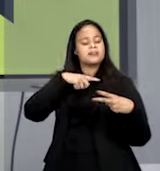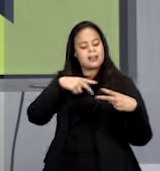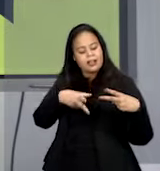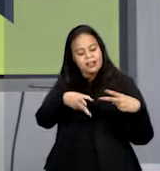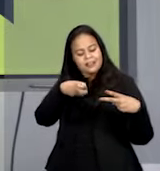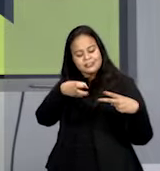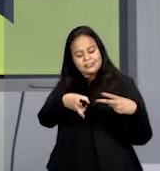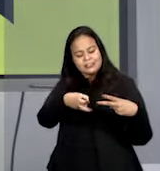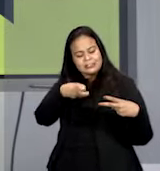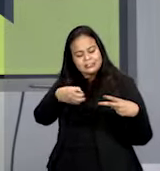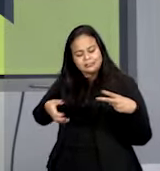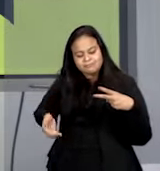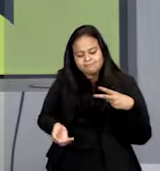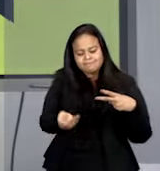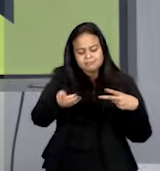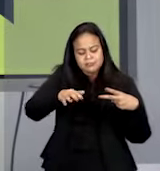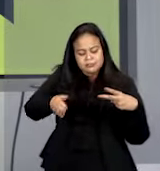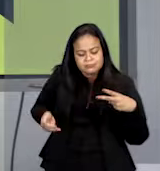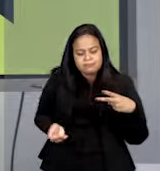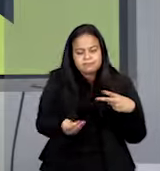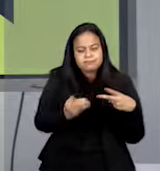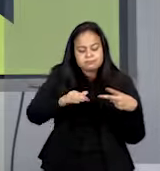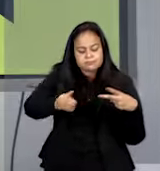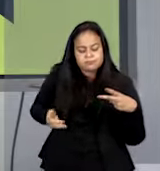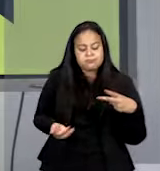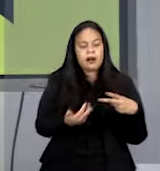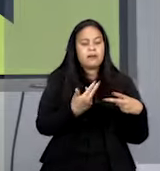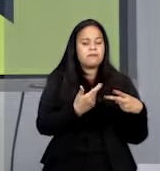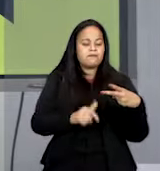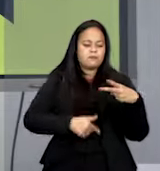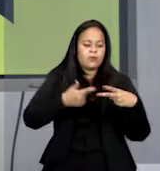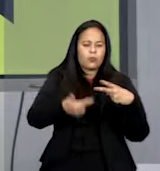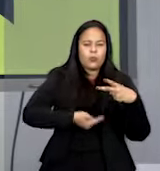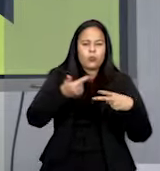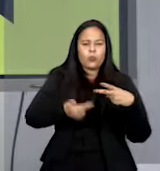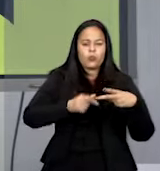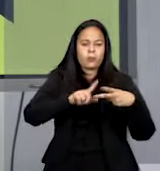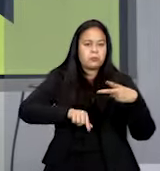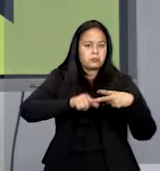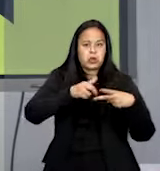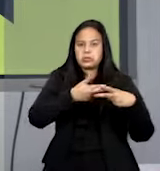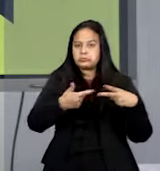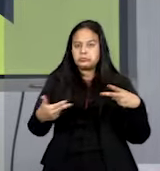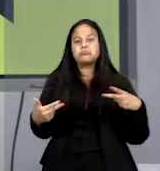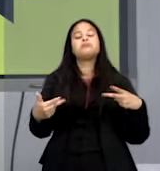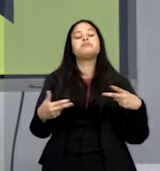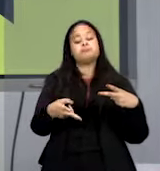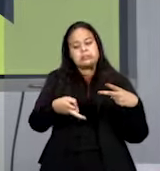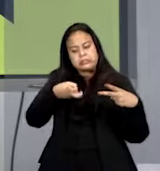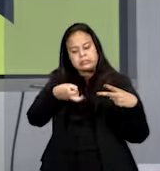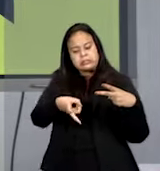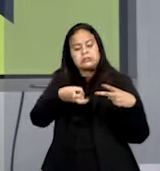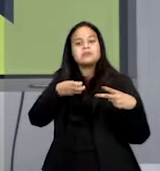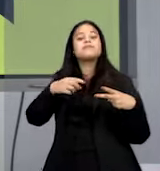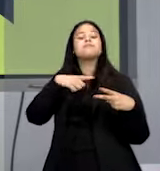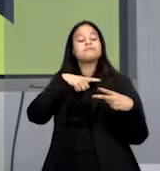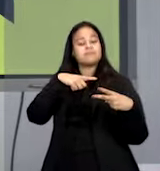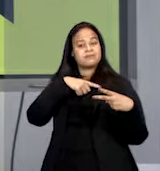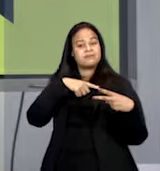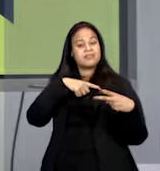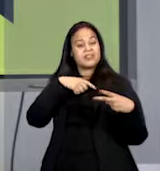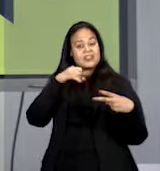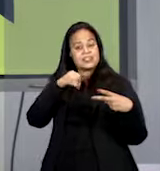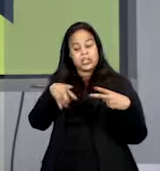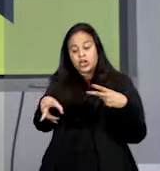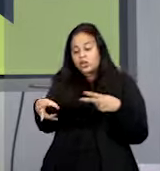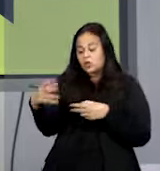que a gente usa para produzir diversos produtos. Então, existe esse extrativismo. Extrativismo é quando eu tiro